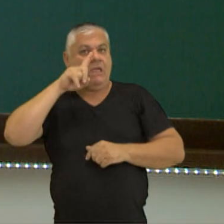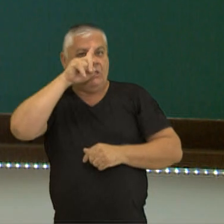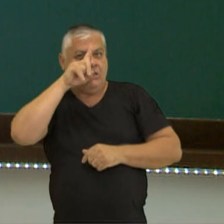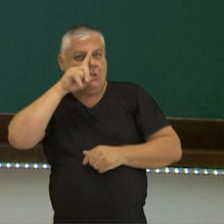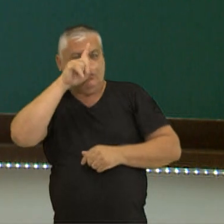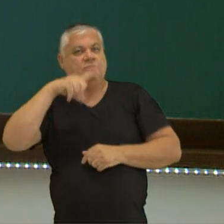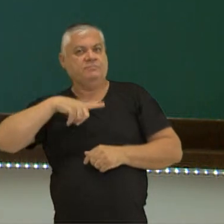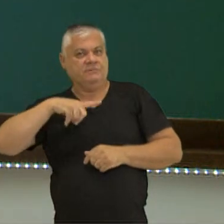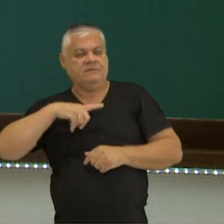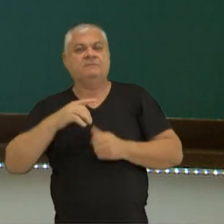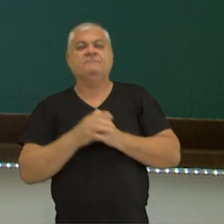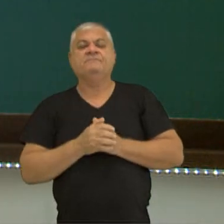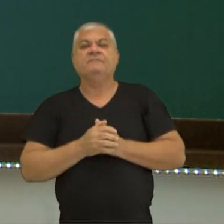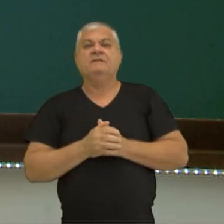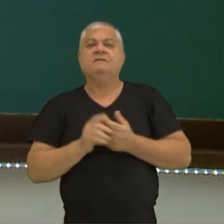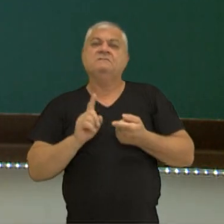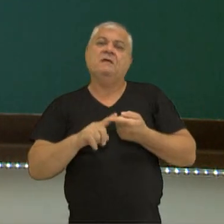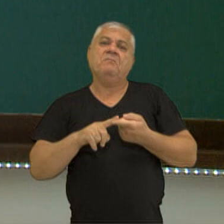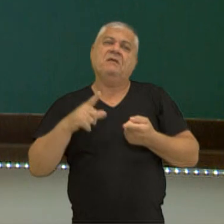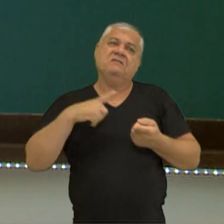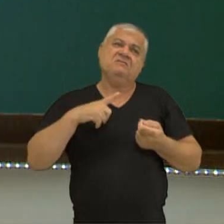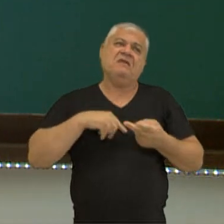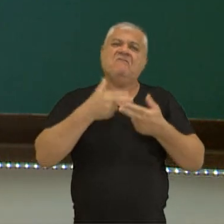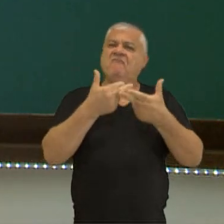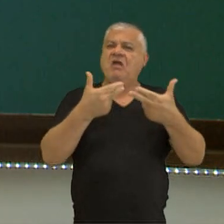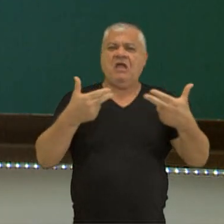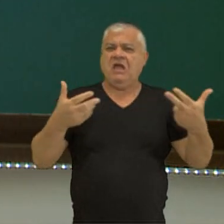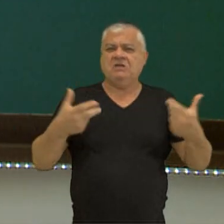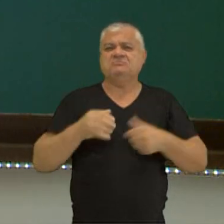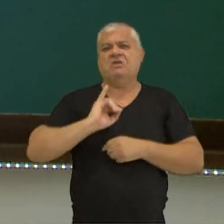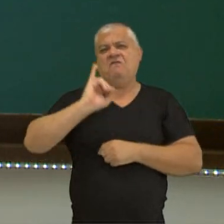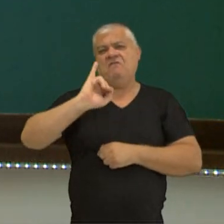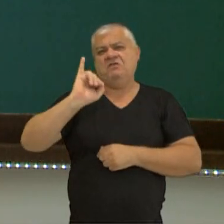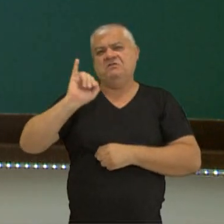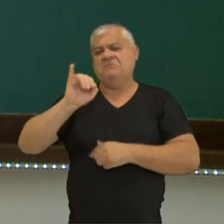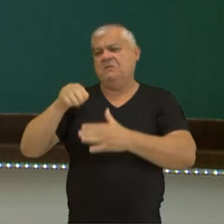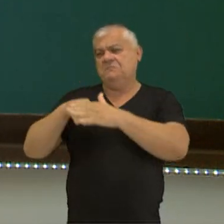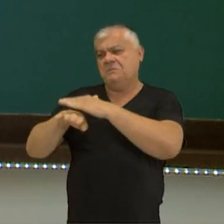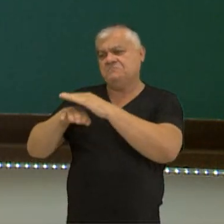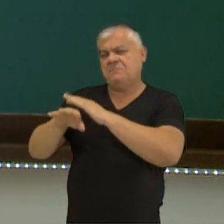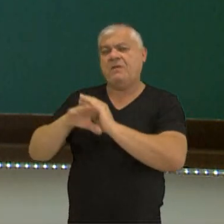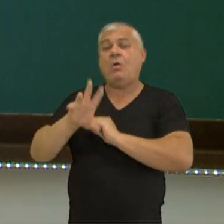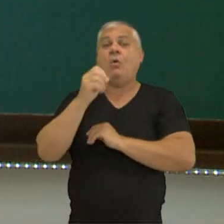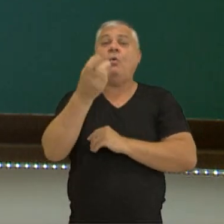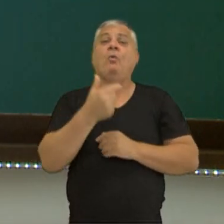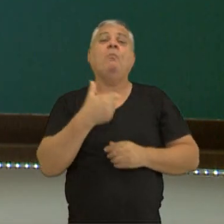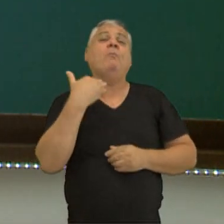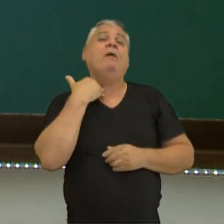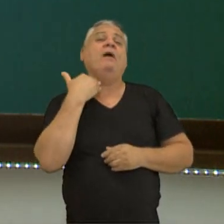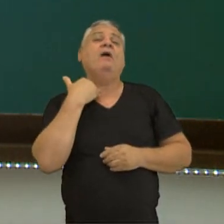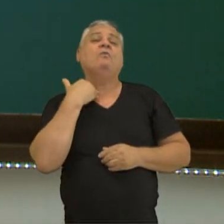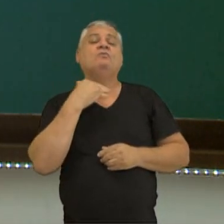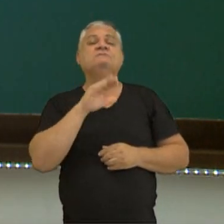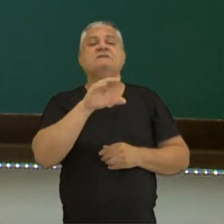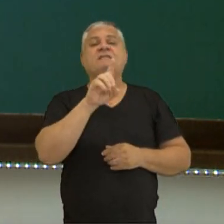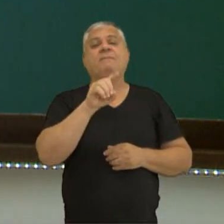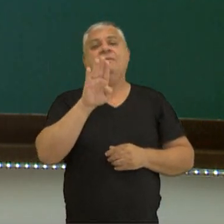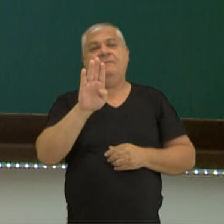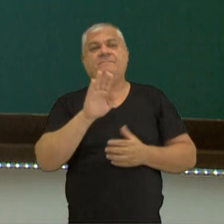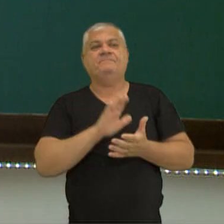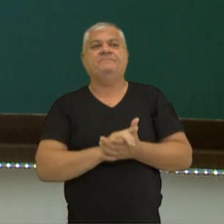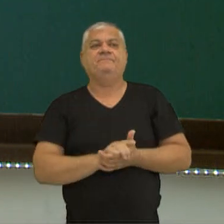pode investir. Os fundos de investimento, que são mais garantidos, e o certificado de depósito bancário, que é o CDB, famoso